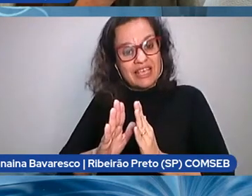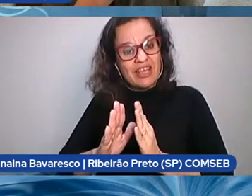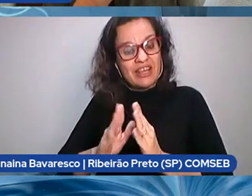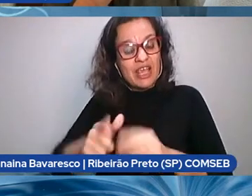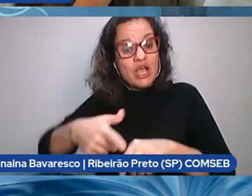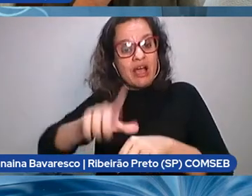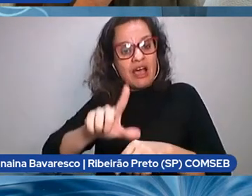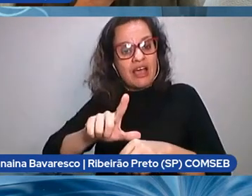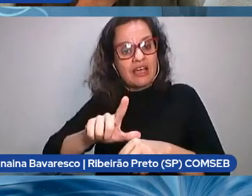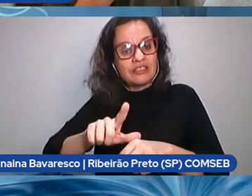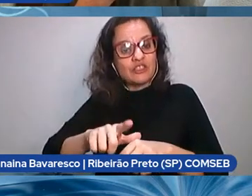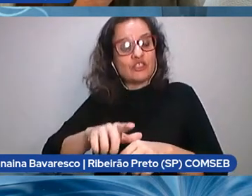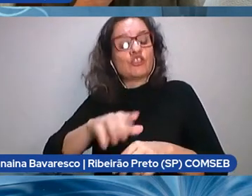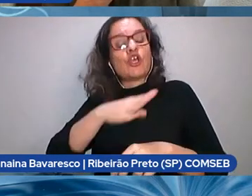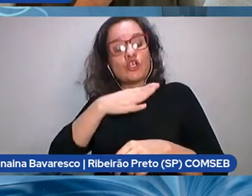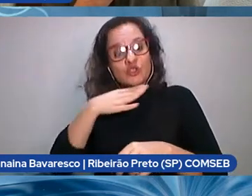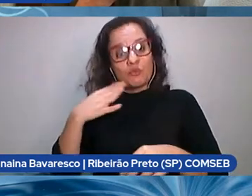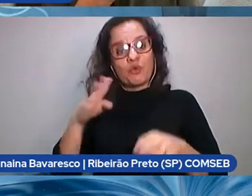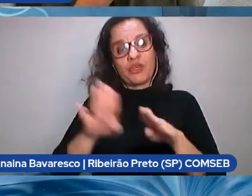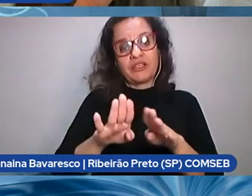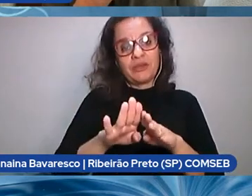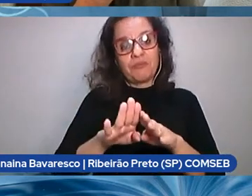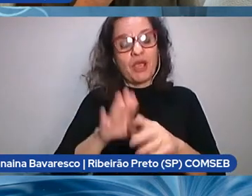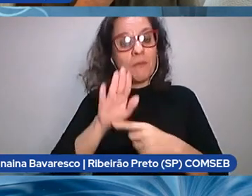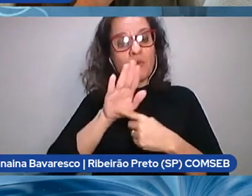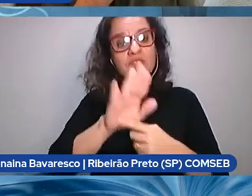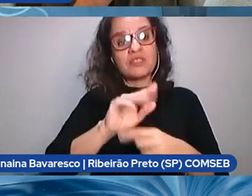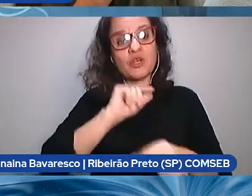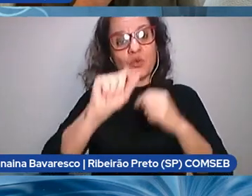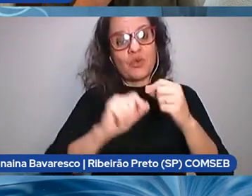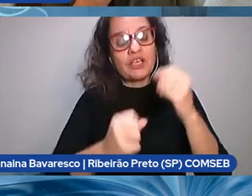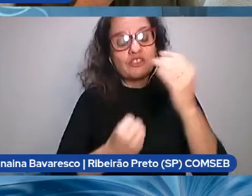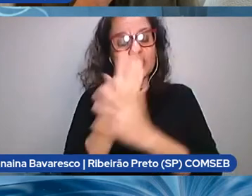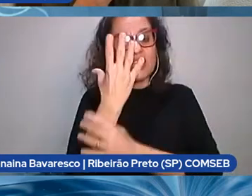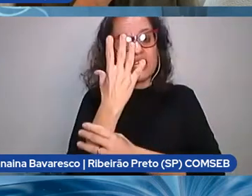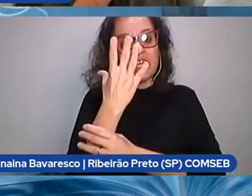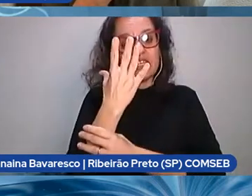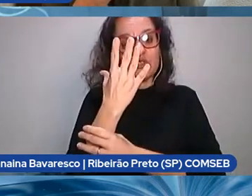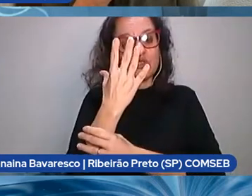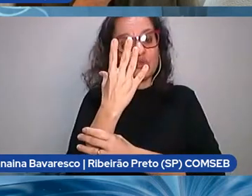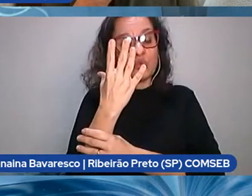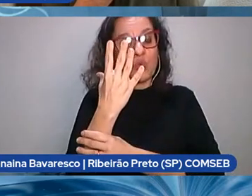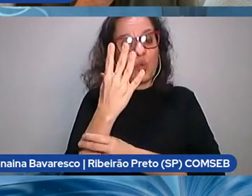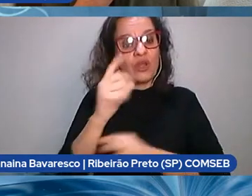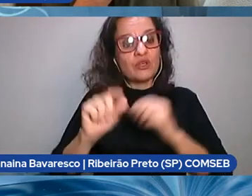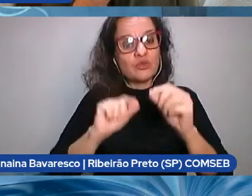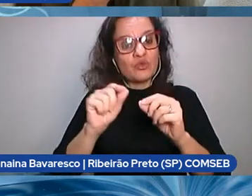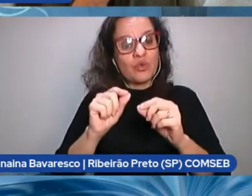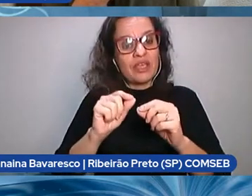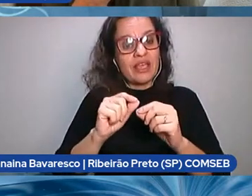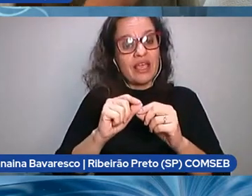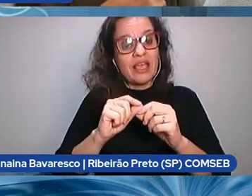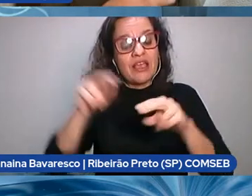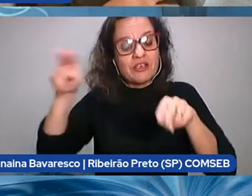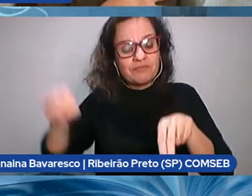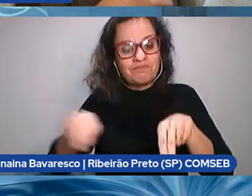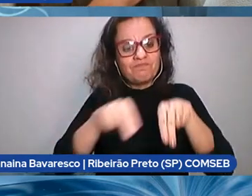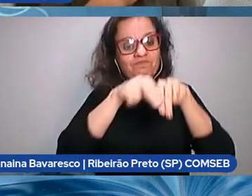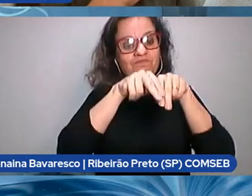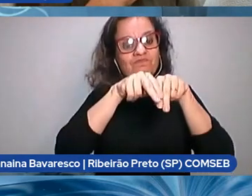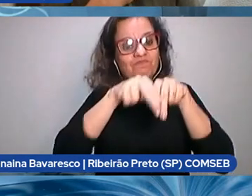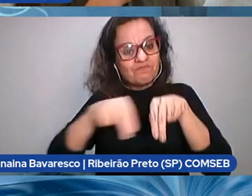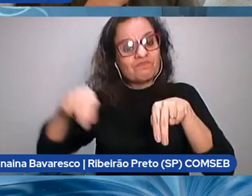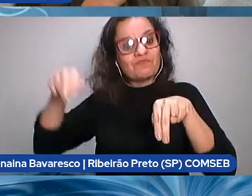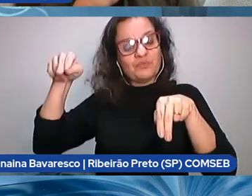mostrando-nos, portanto, a nossa condição de criaturas apenas transitória por aqui. E talvez